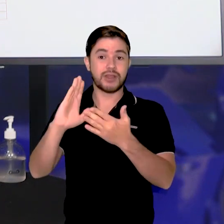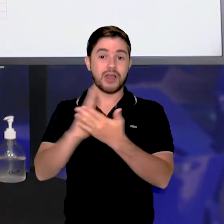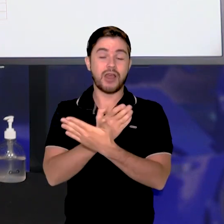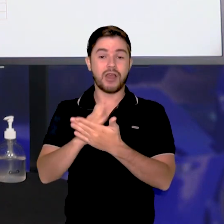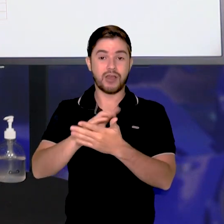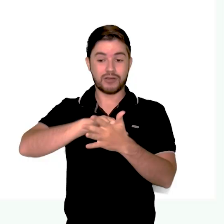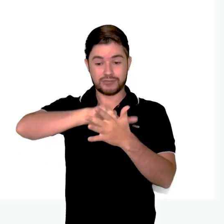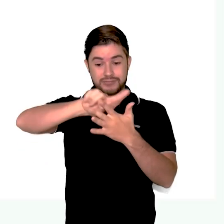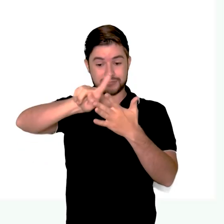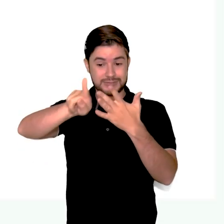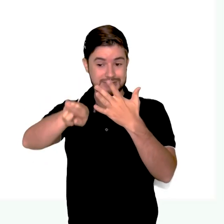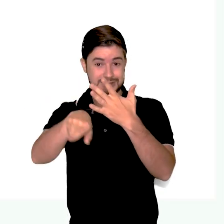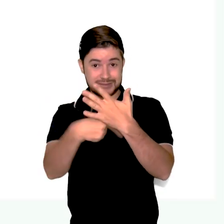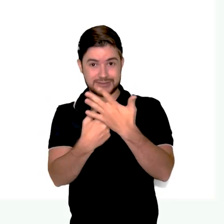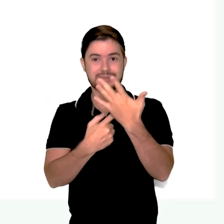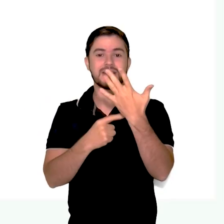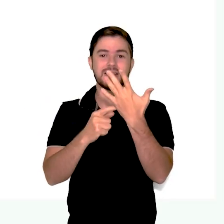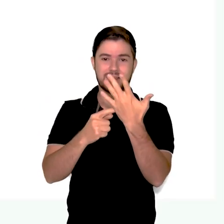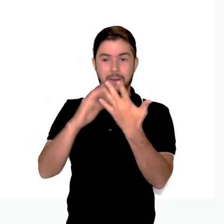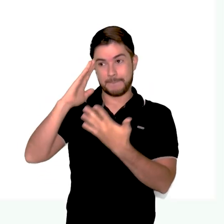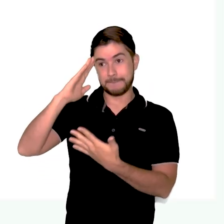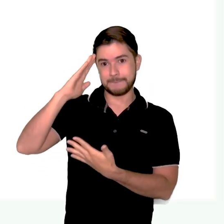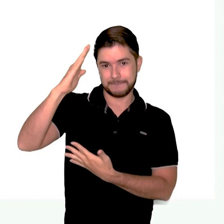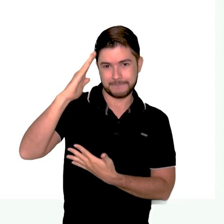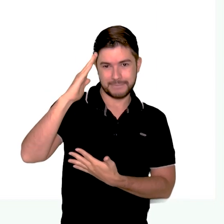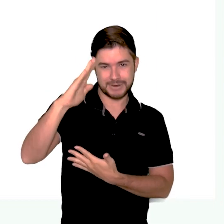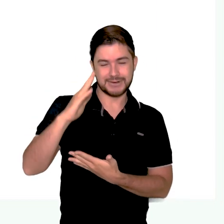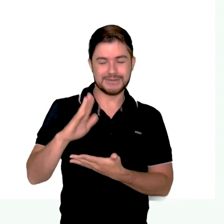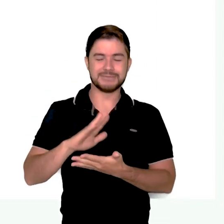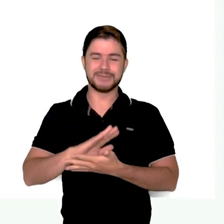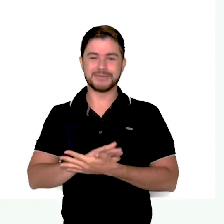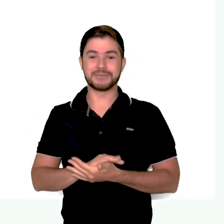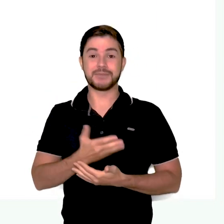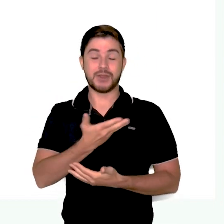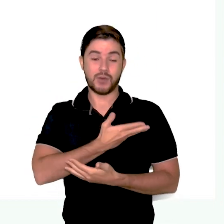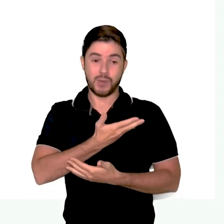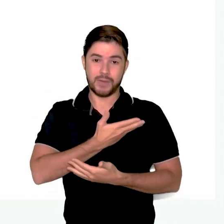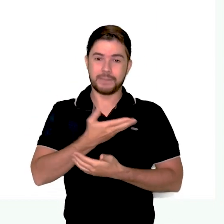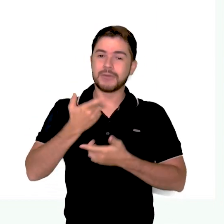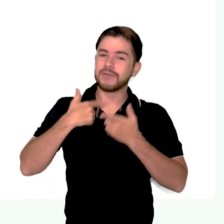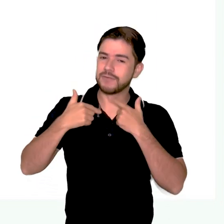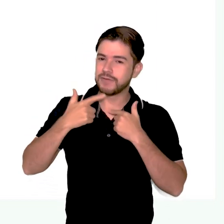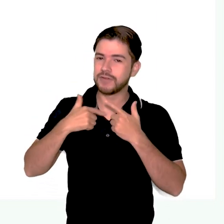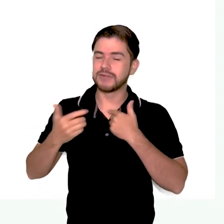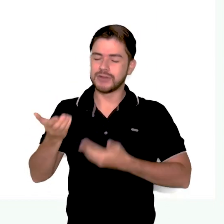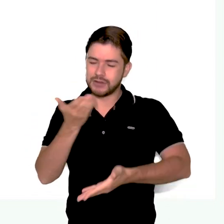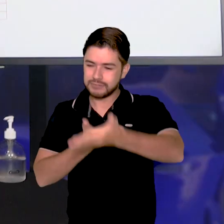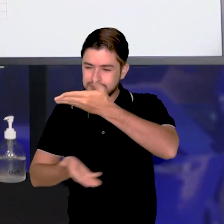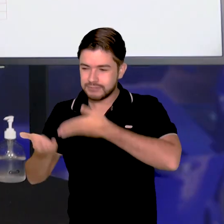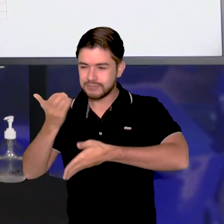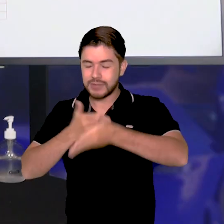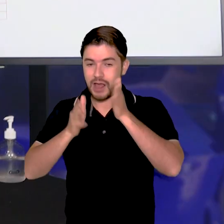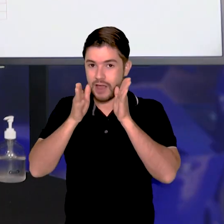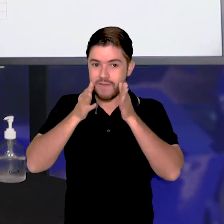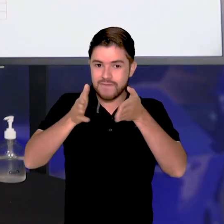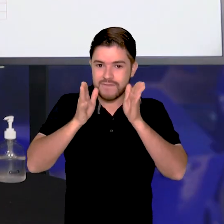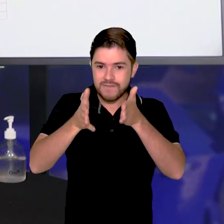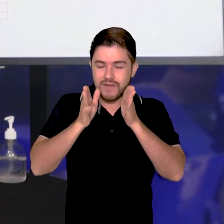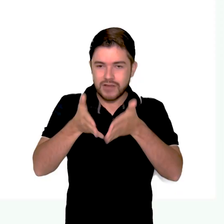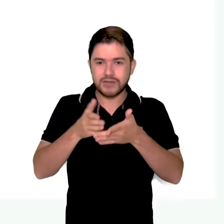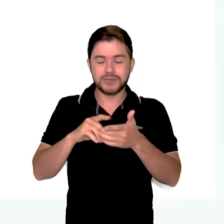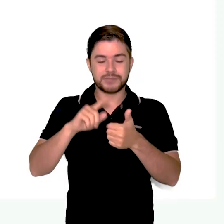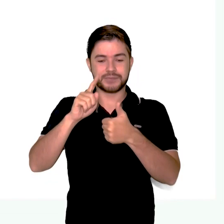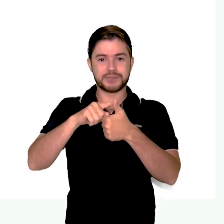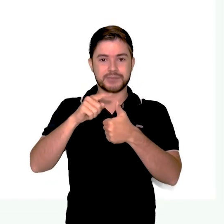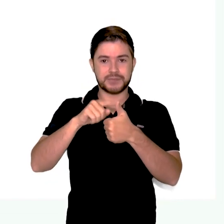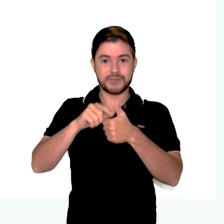que, dentre as várias atividades e esportes possíveis, os seus colegas focavam em 5 principais atividades,